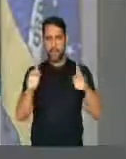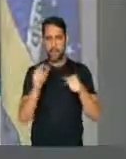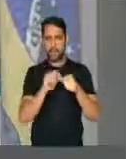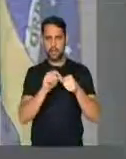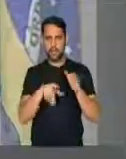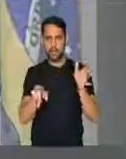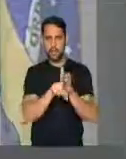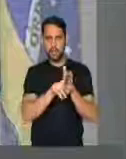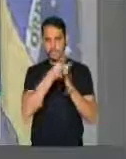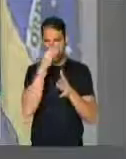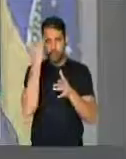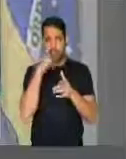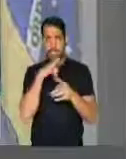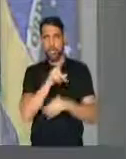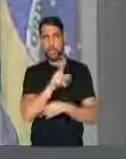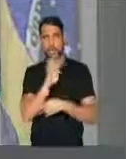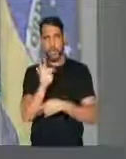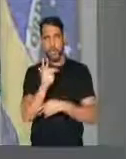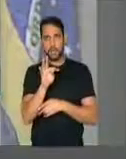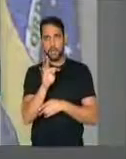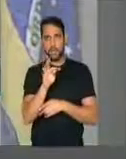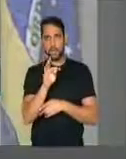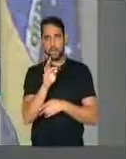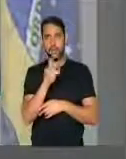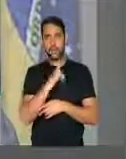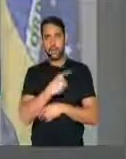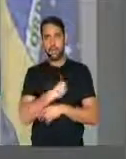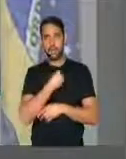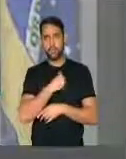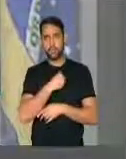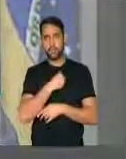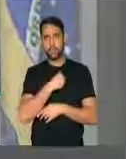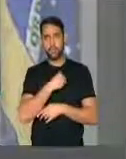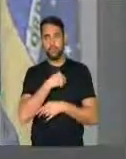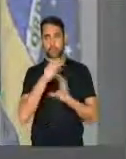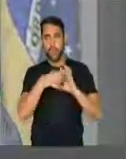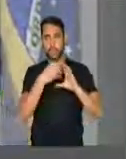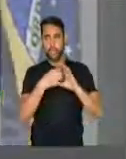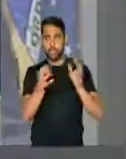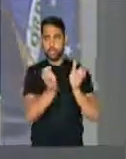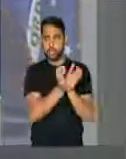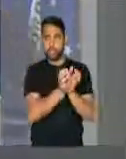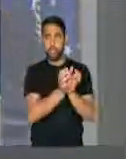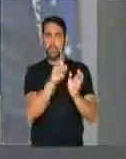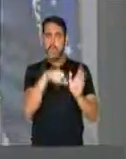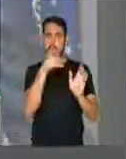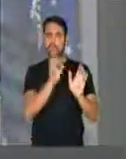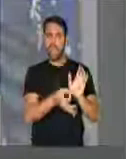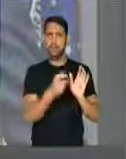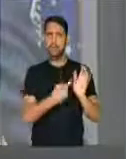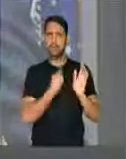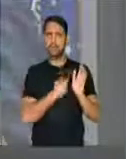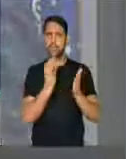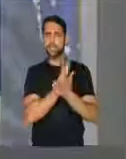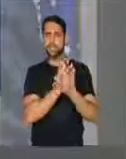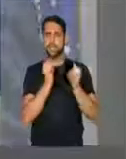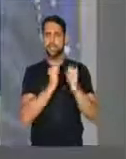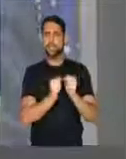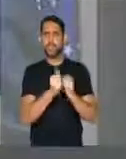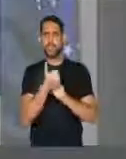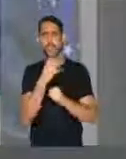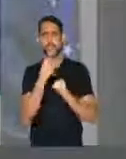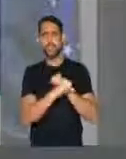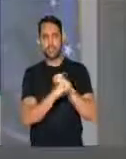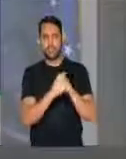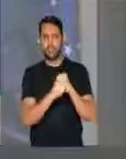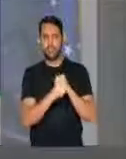de oriundos do Partido dos Trabalhadores e dos seus derivados. E é justo que seja, porque eles foram no poder